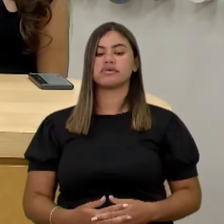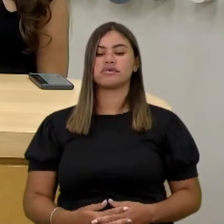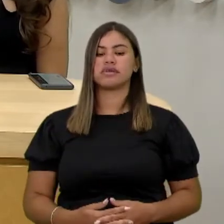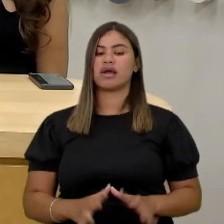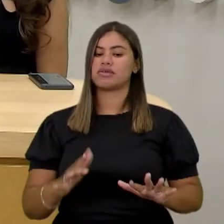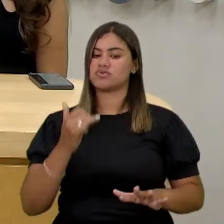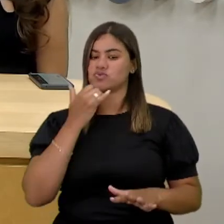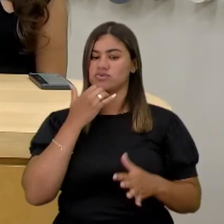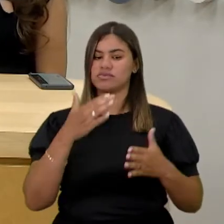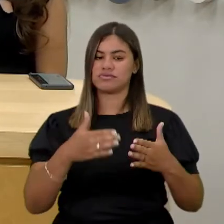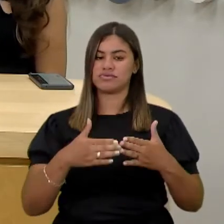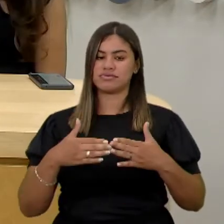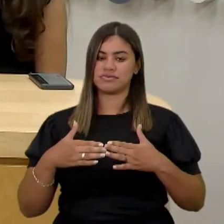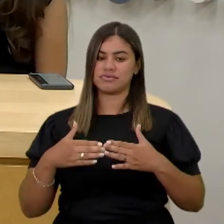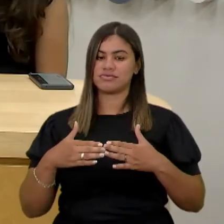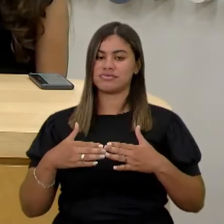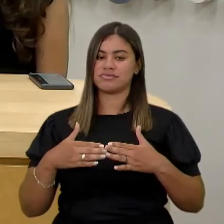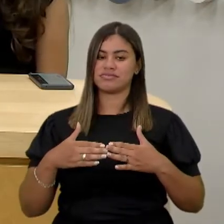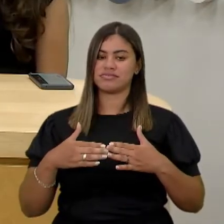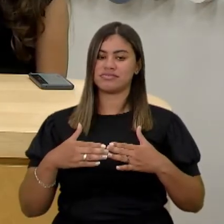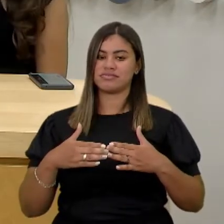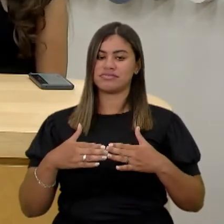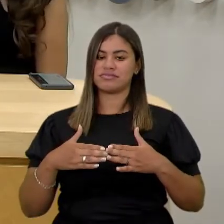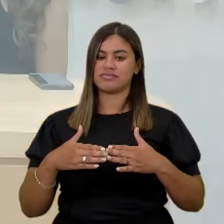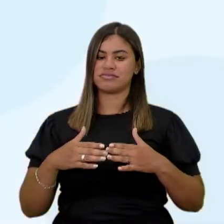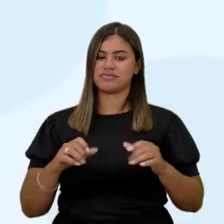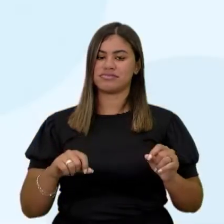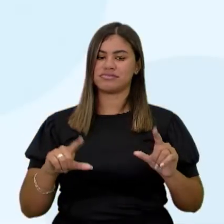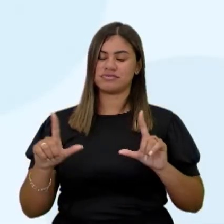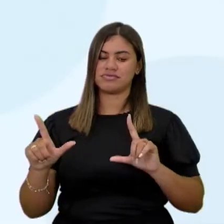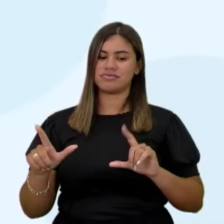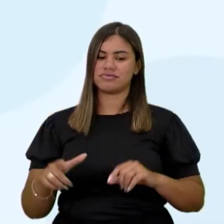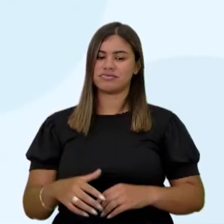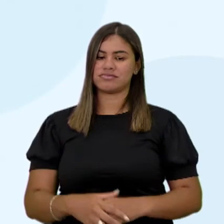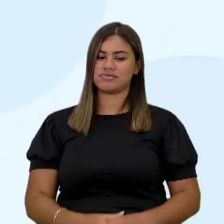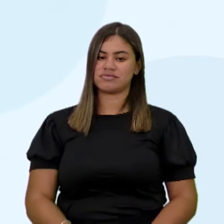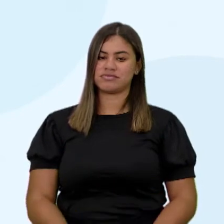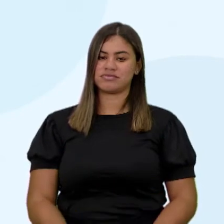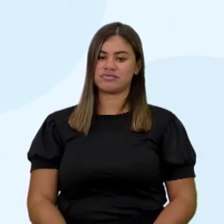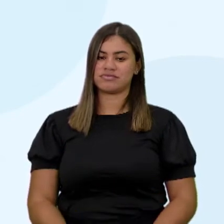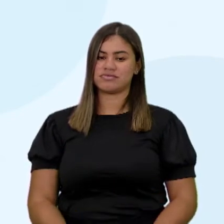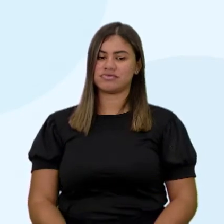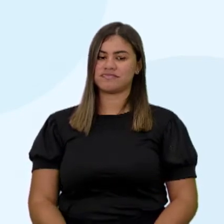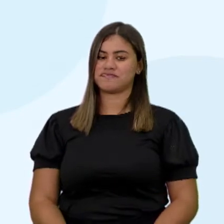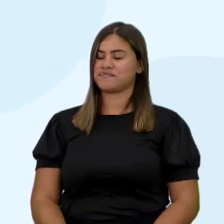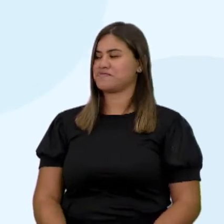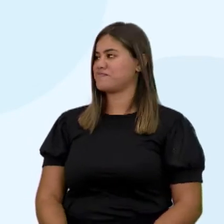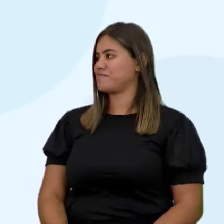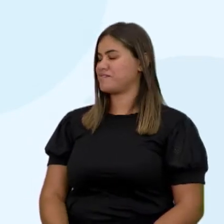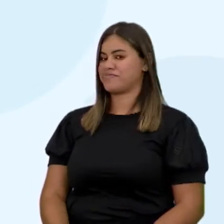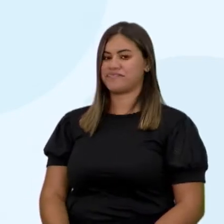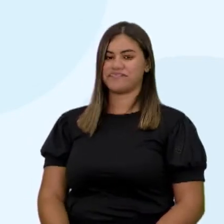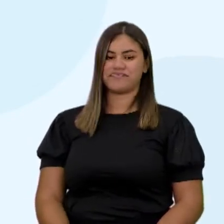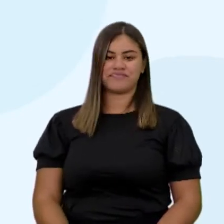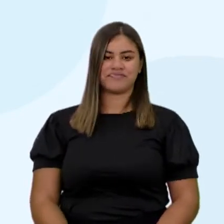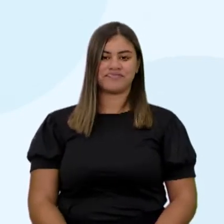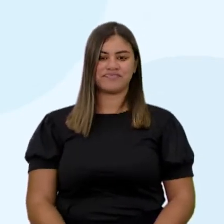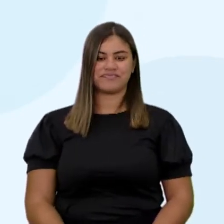com licença. O que aconteceu? Não. Volta na tela, por favor, que eu vou ter que ir lá. Eu vou ter que fazer isso aqui,